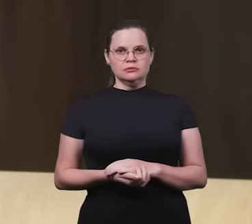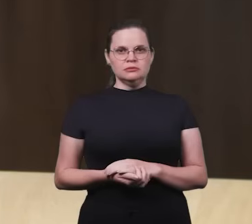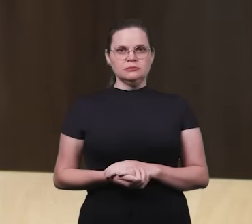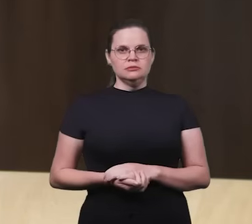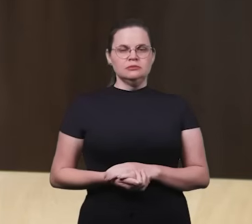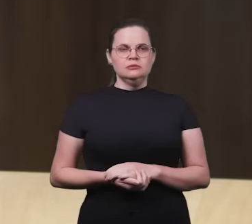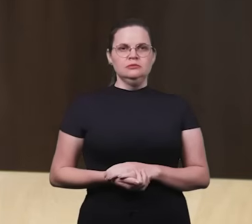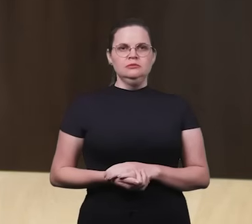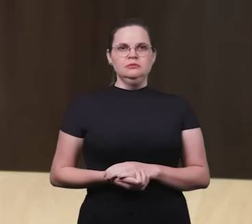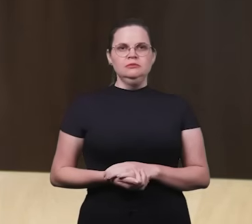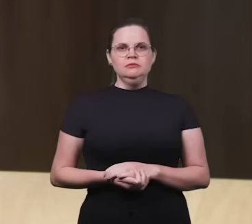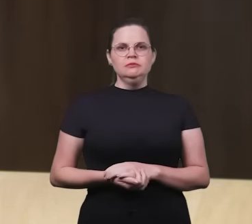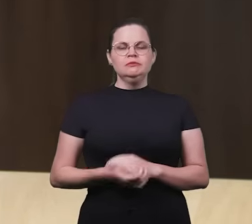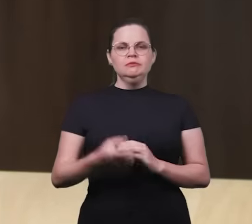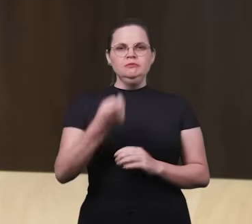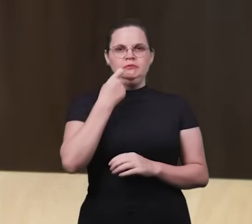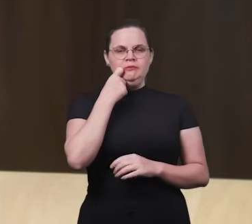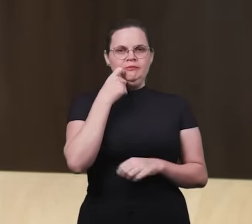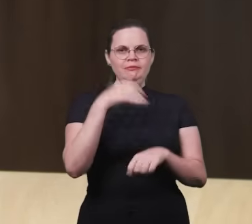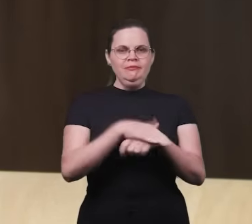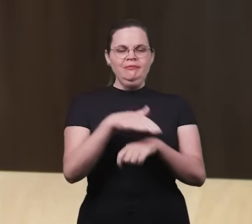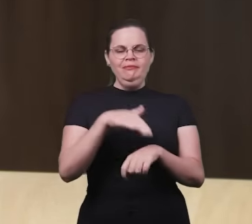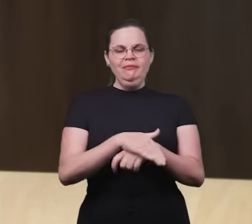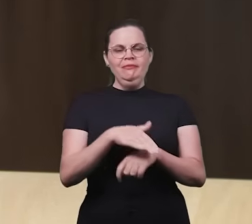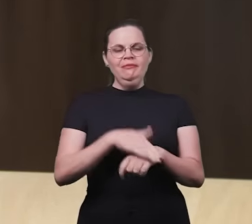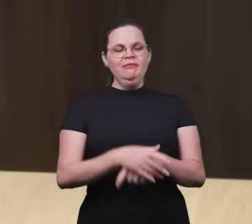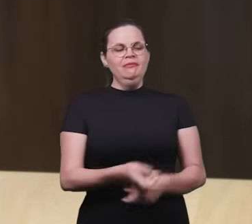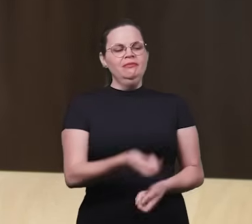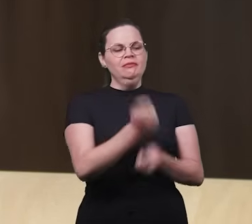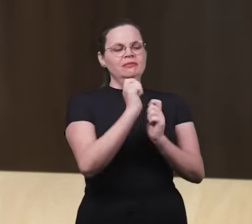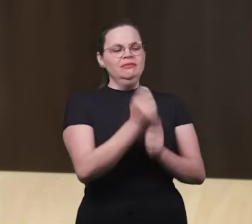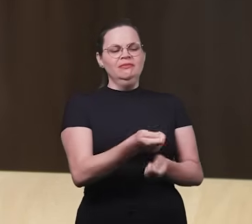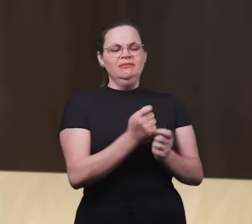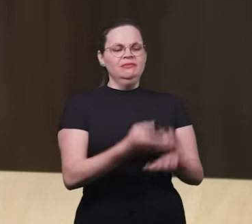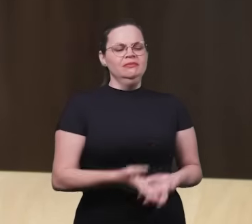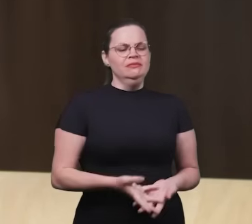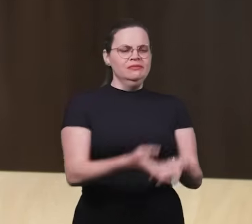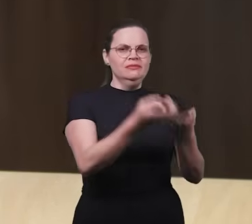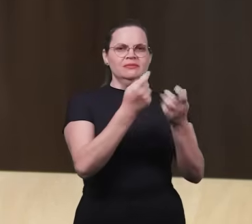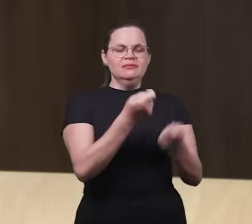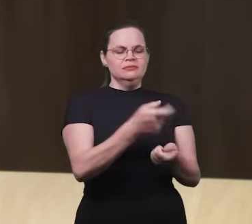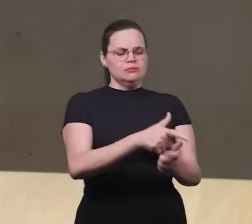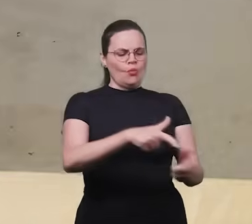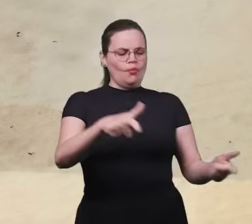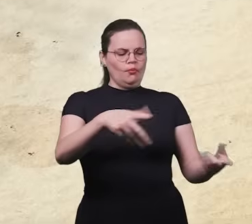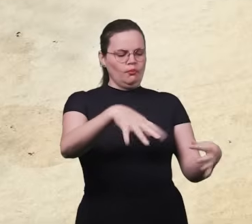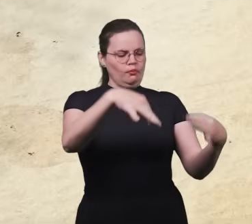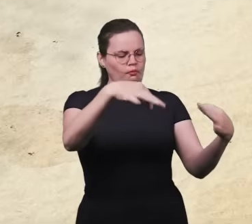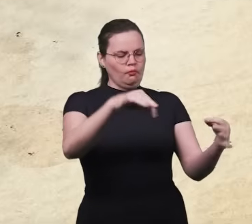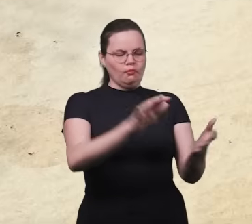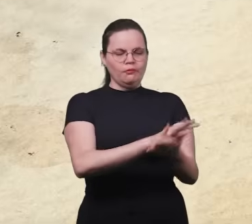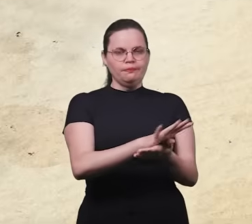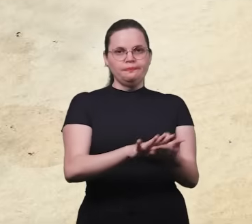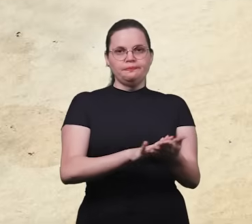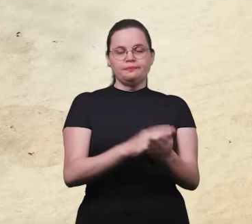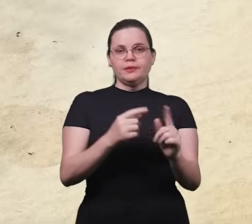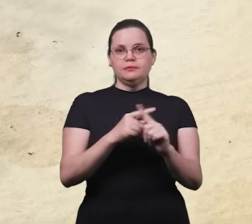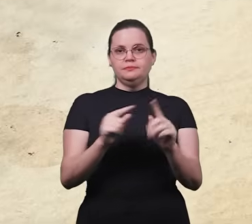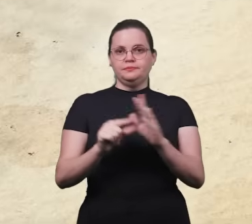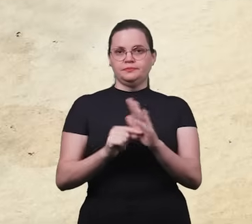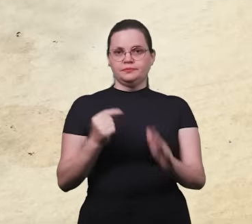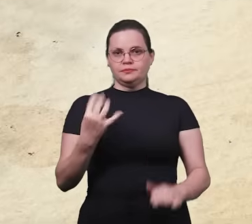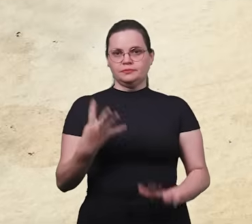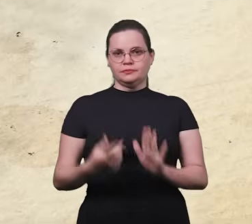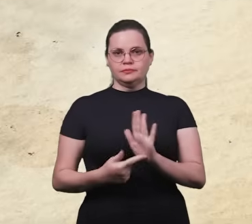ele pescou a noite toda e nada tinha apanhado. Aí chega Jesus no verso